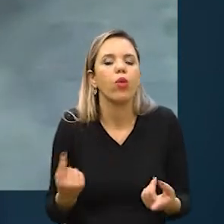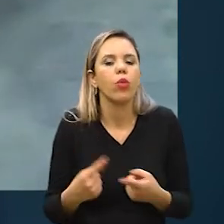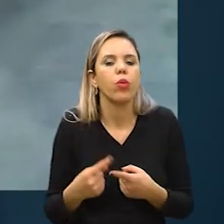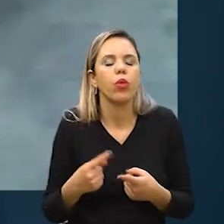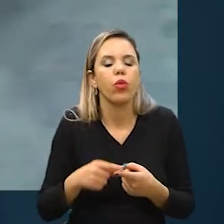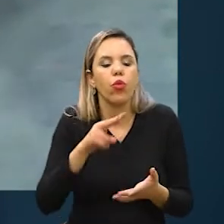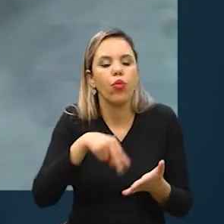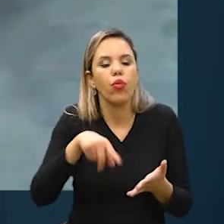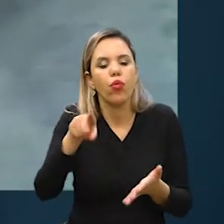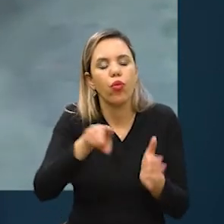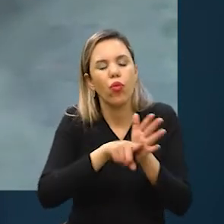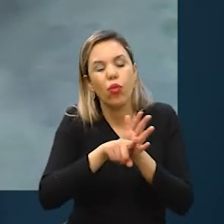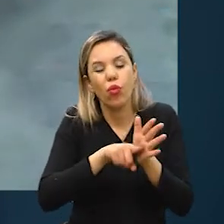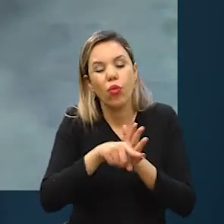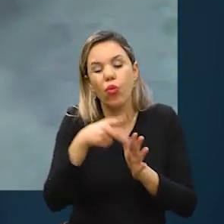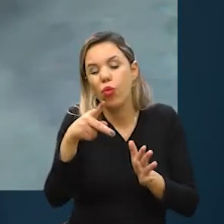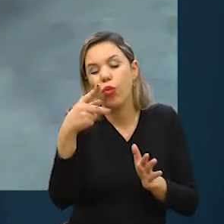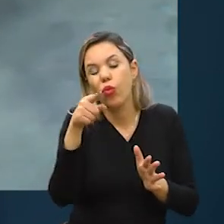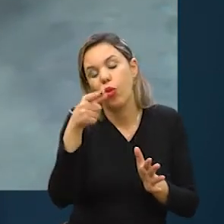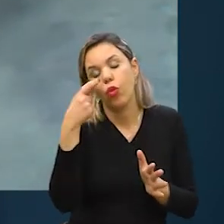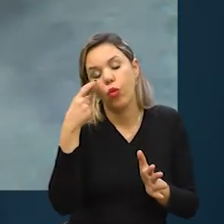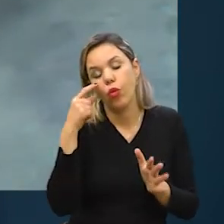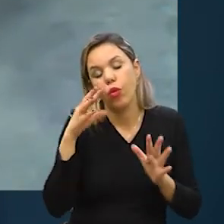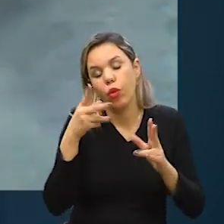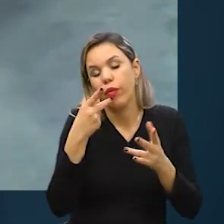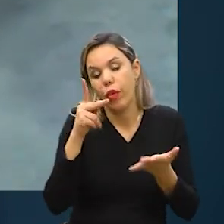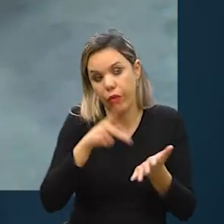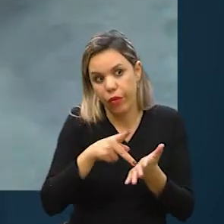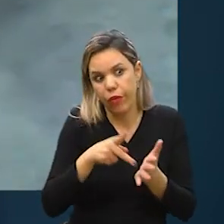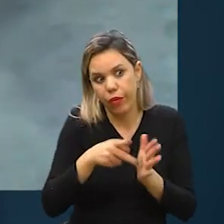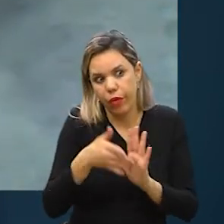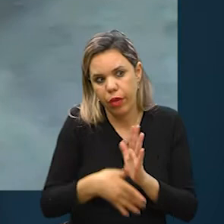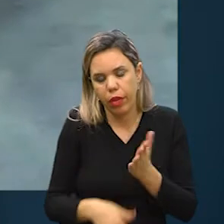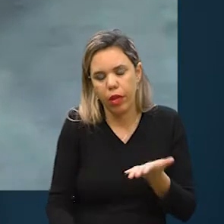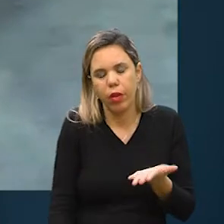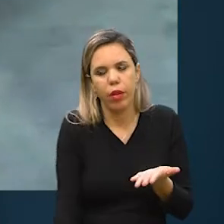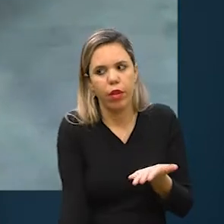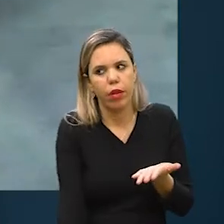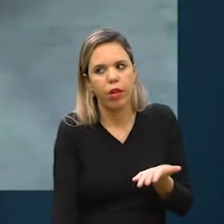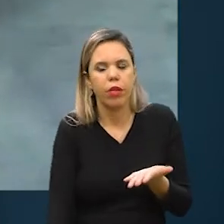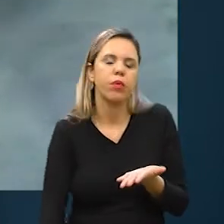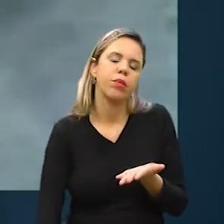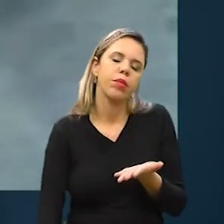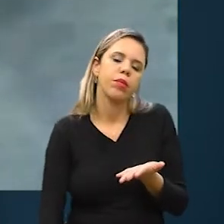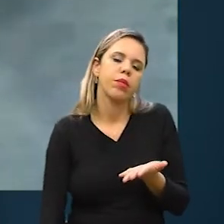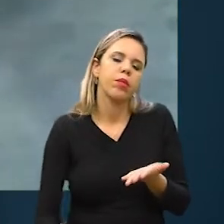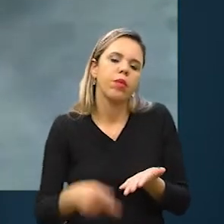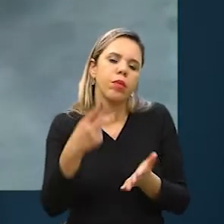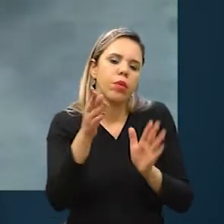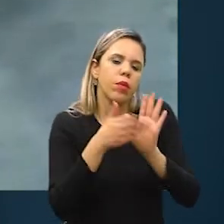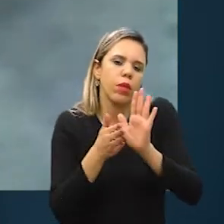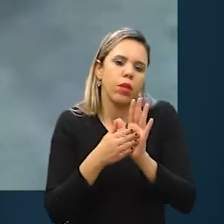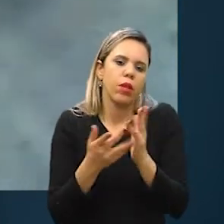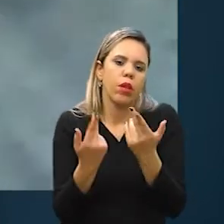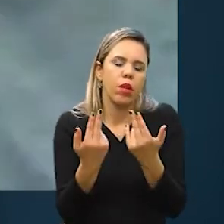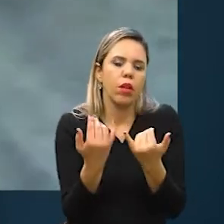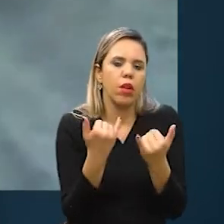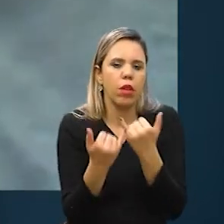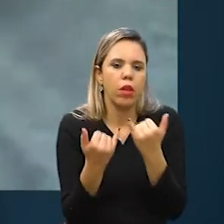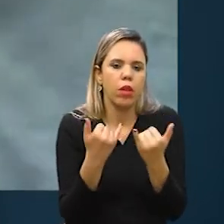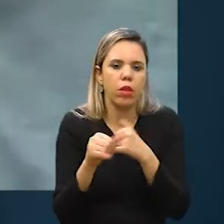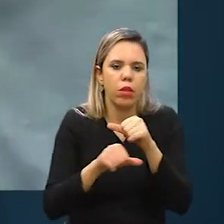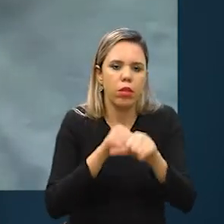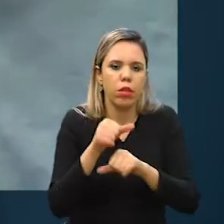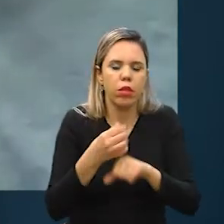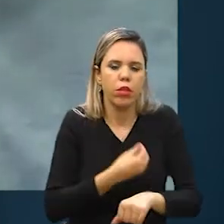porque eu estudei você, eu vi que tudo que você está falando é verdade, E mais, o teu propósito também é meu